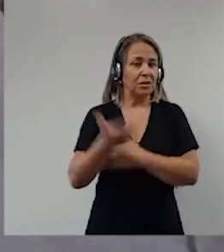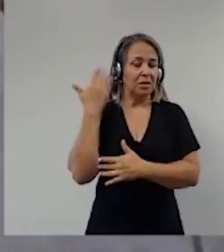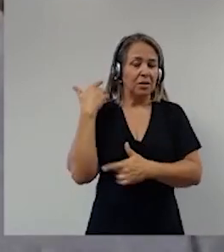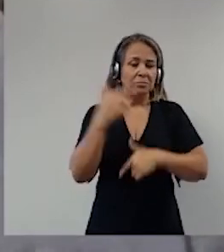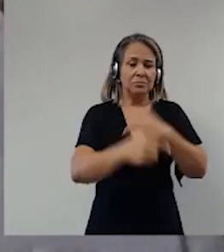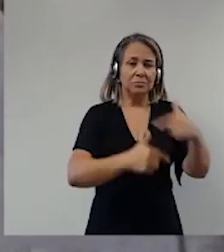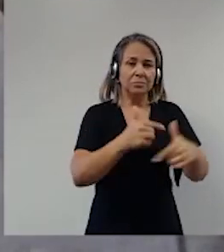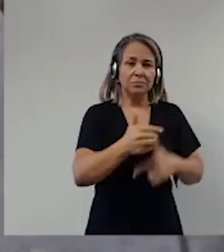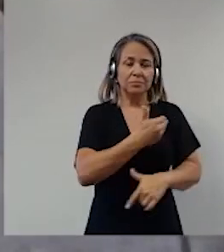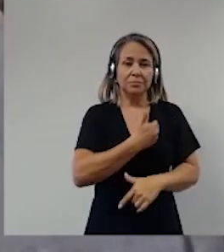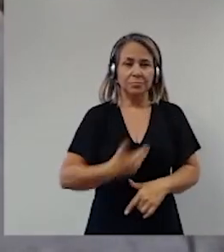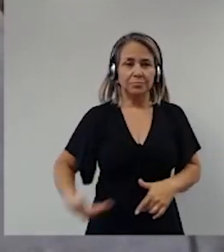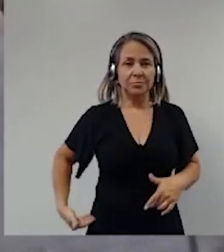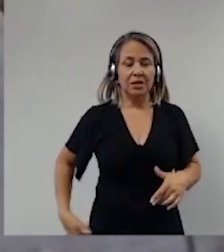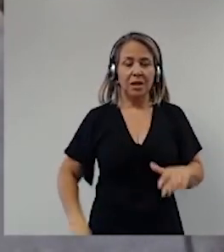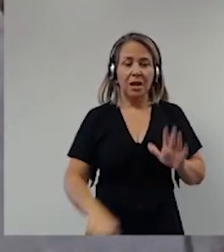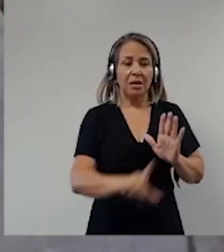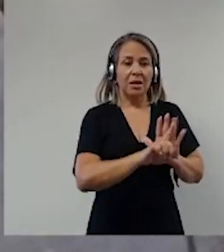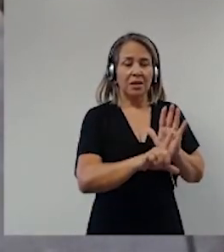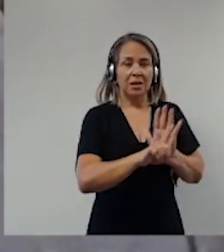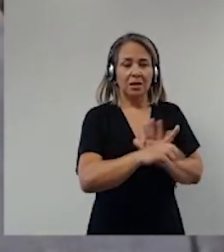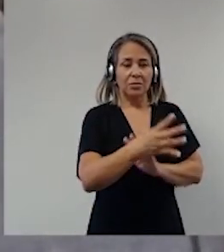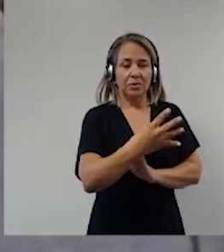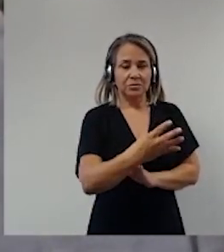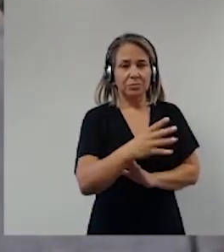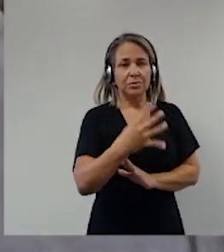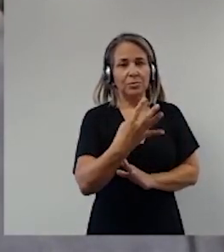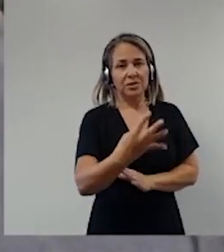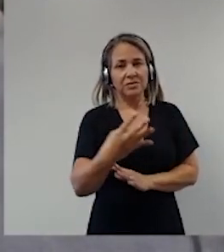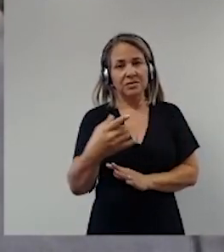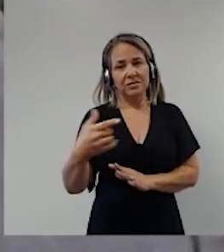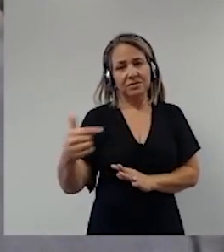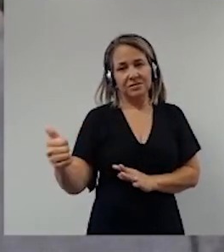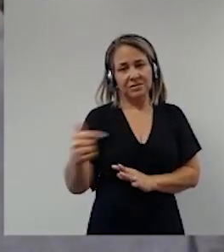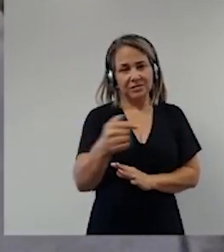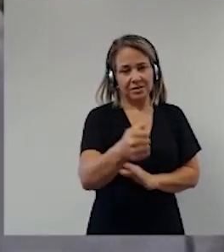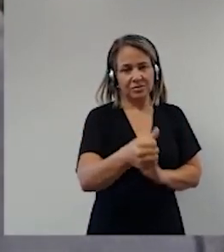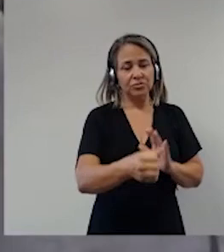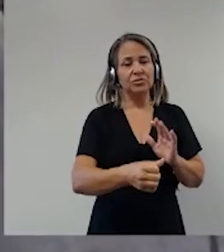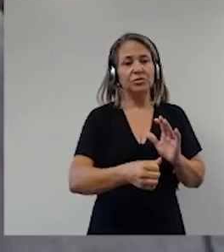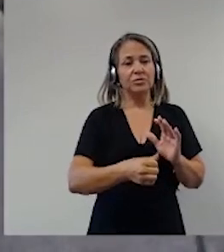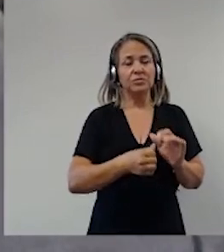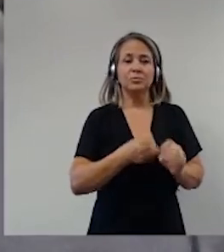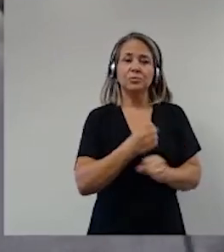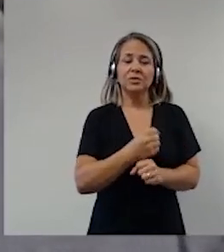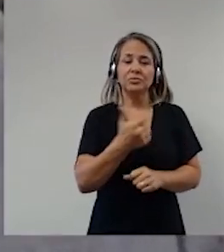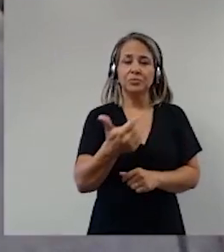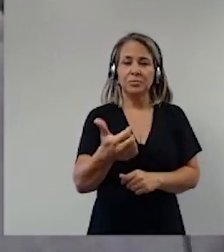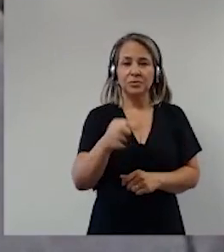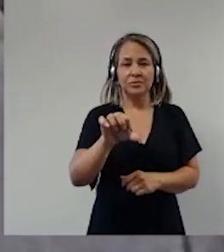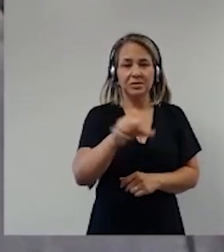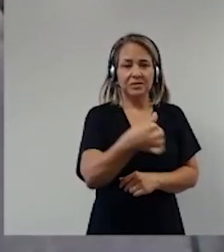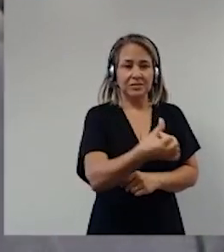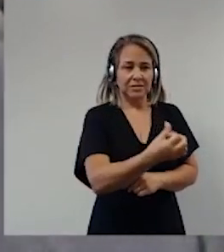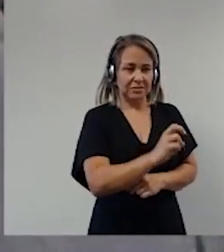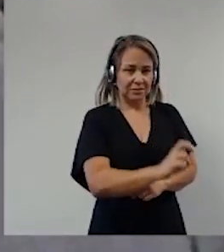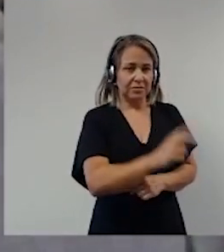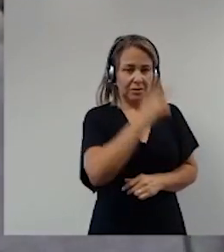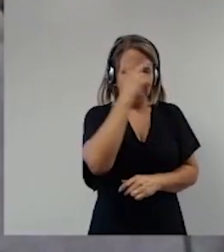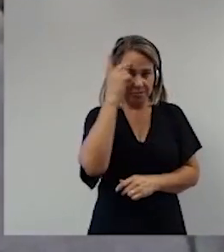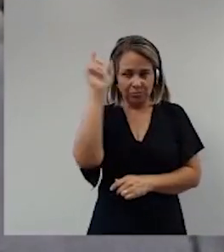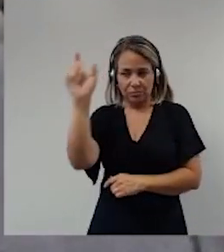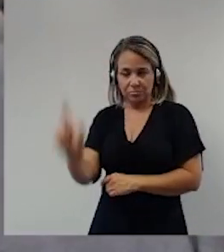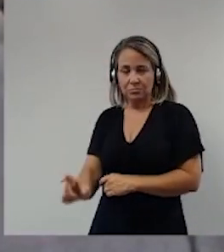popular, na Lei 4.717 de 1965, a garantia que o cidadão, para